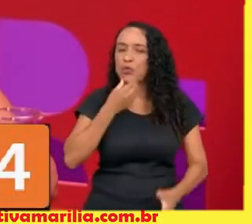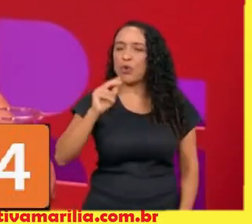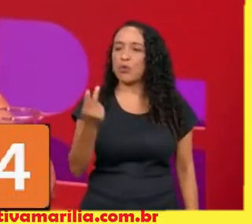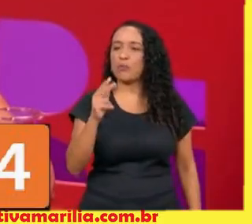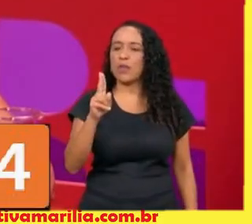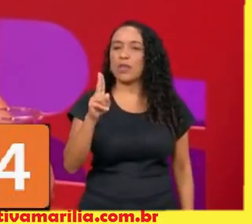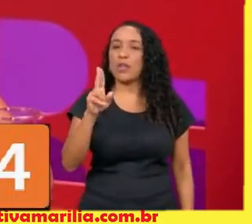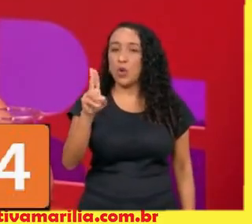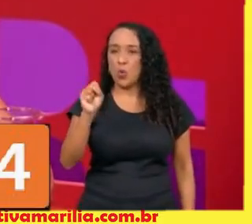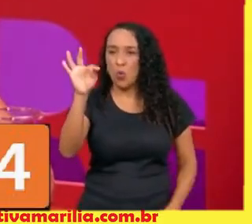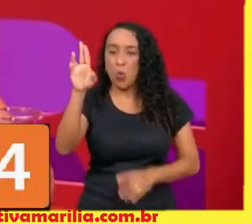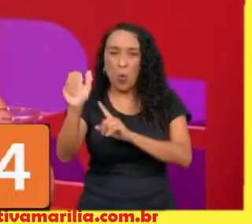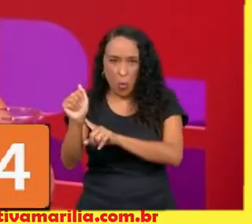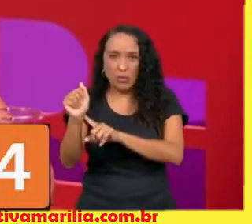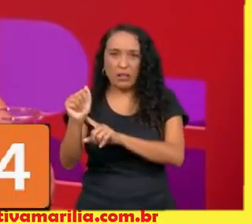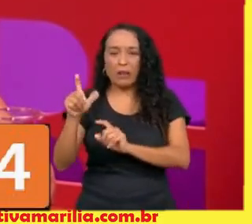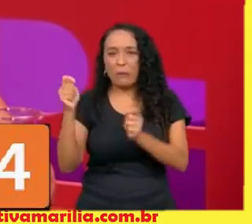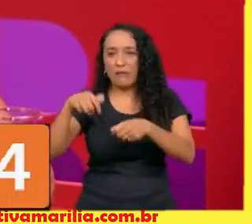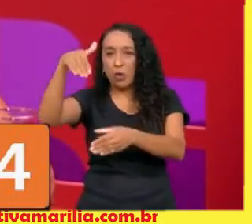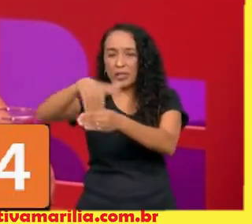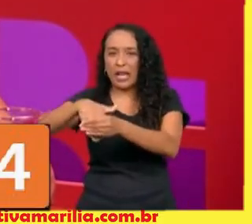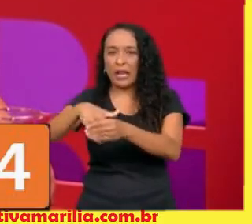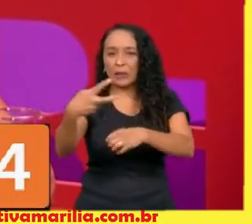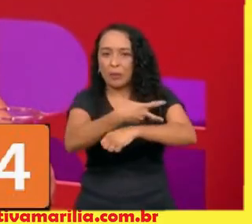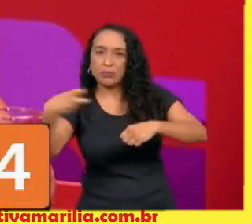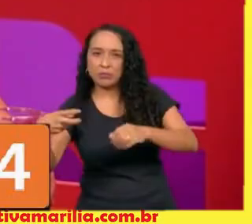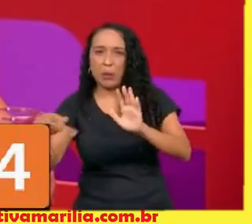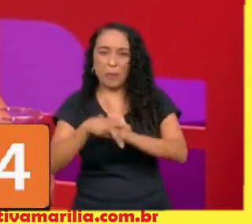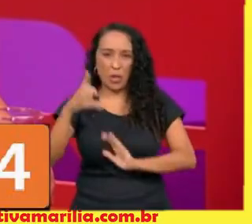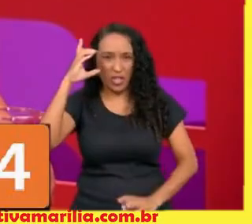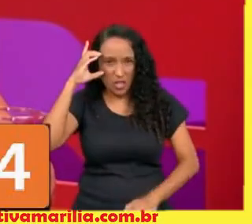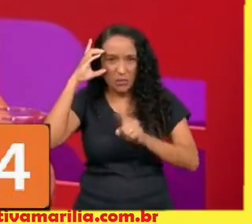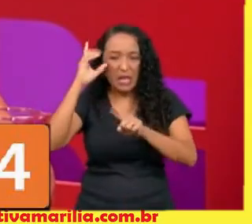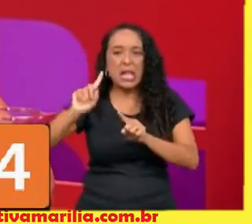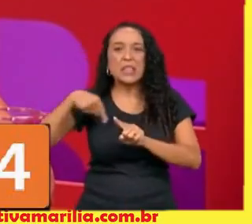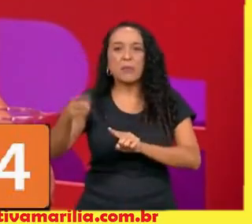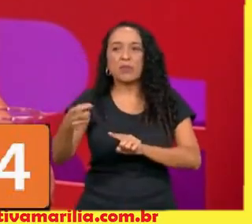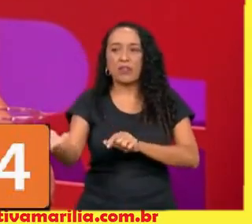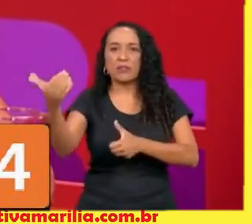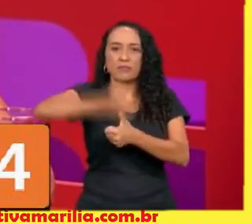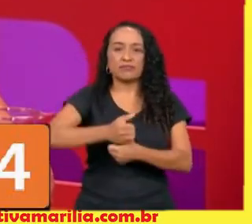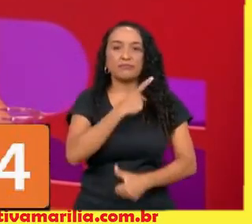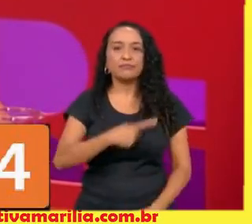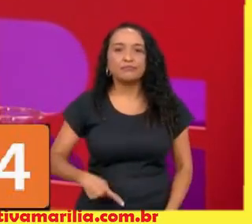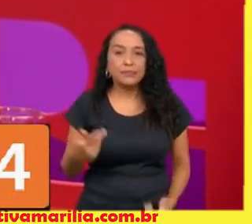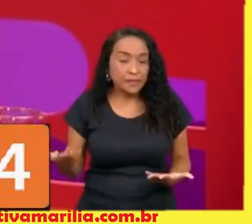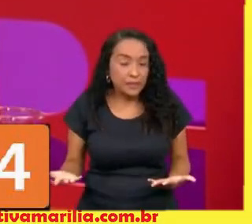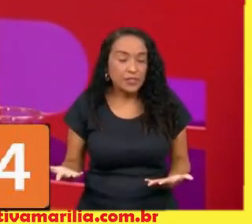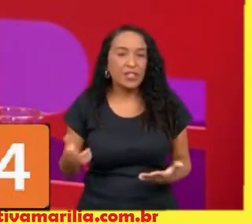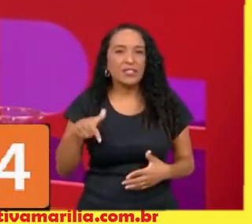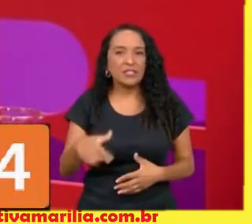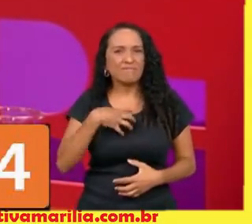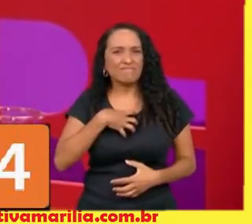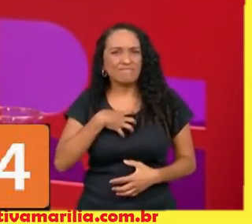votar pela deposição da Dilma, pela cassação da Dilma, que depois virou presidente. Então, isso me